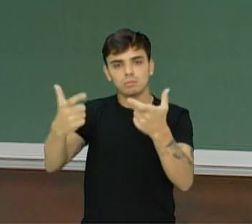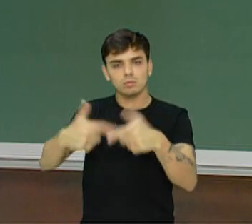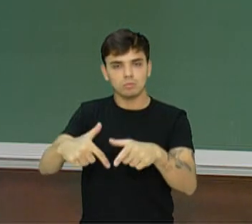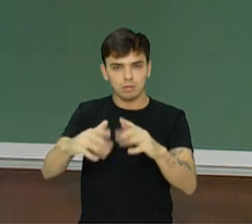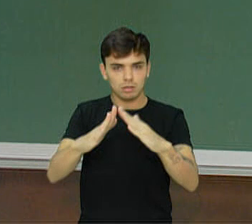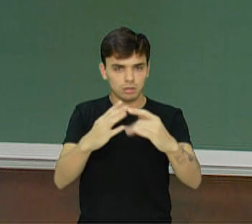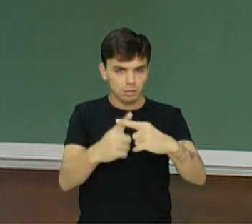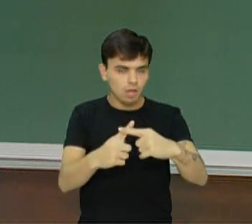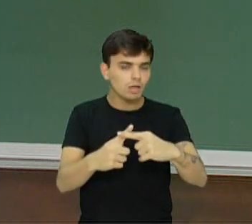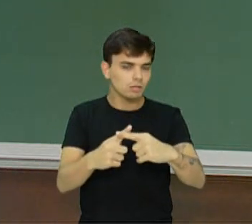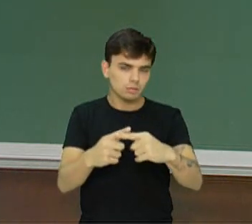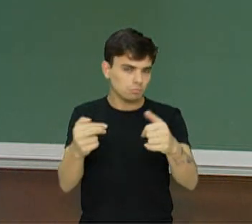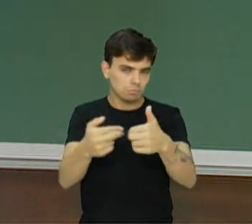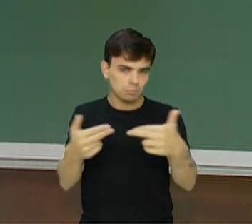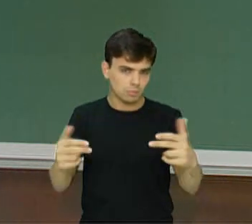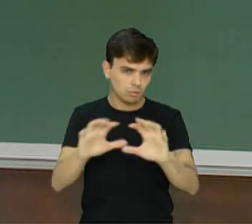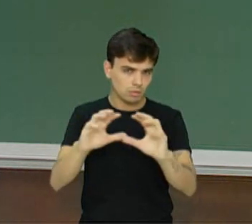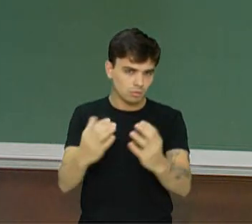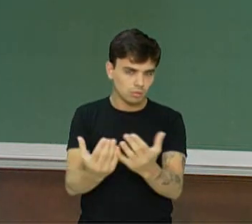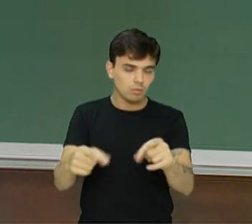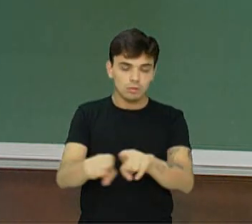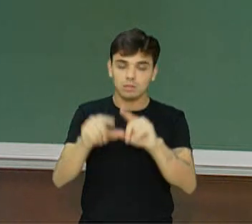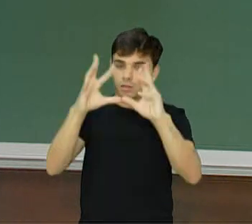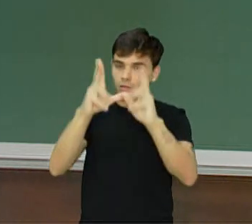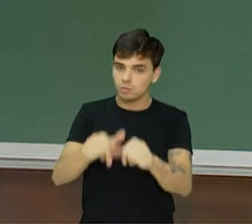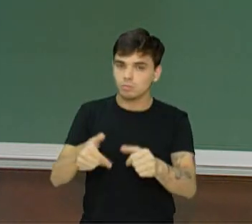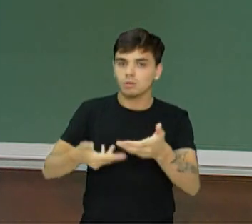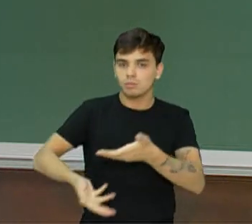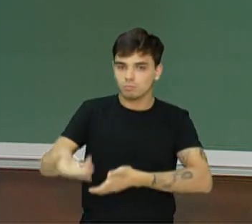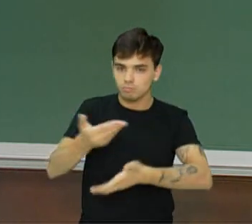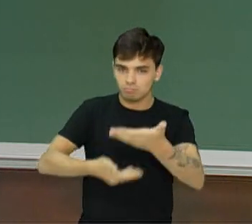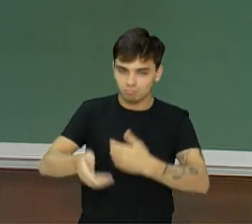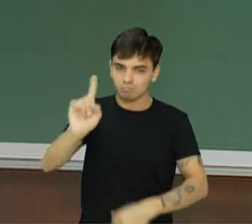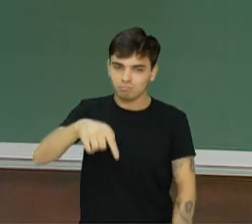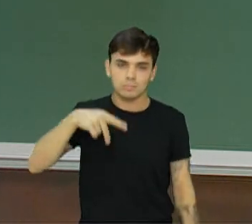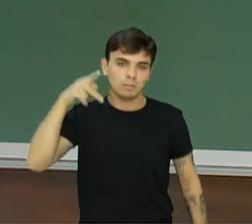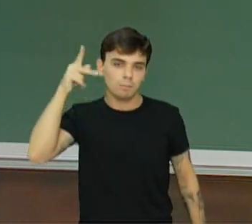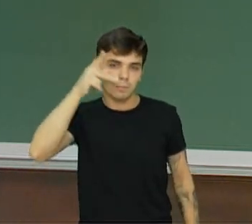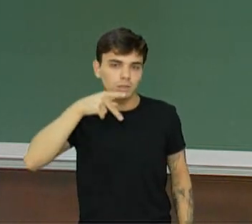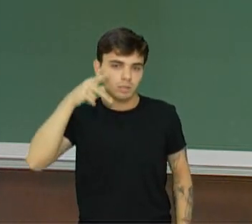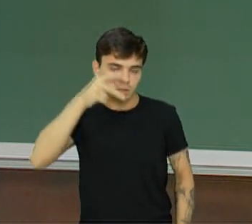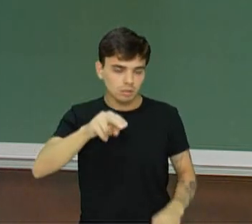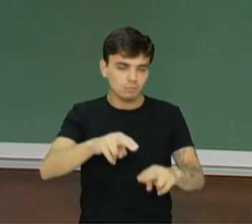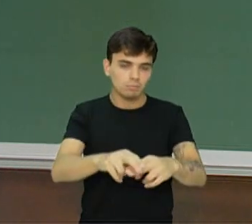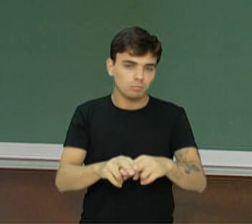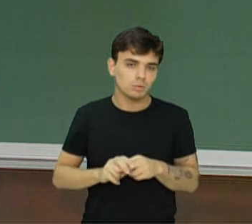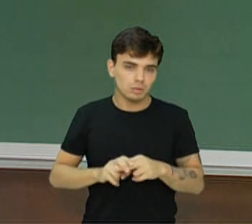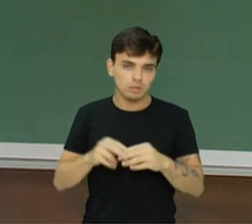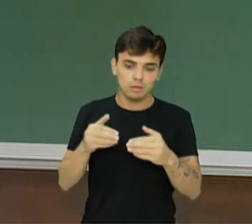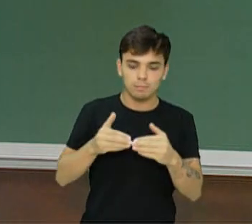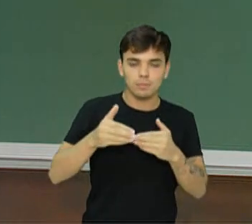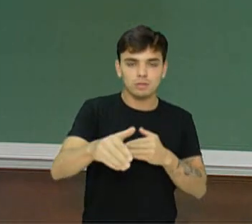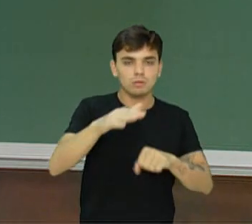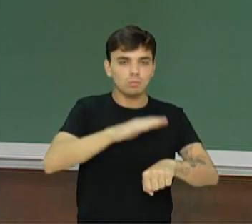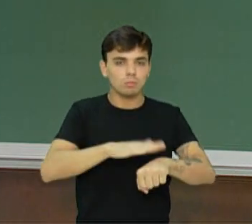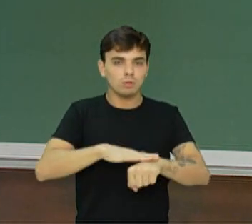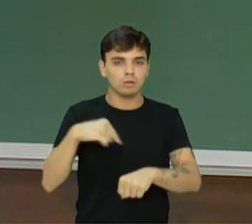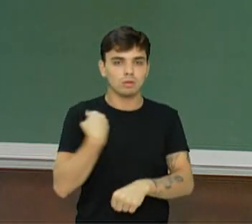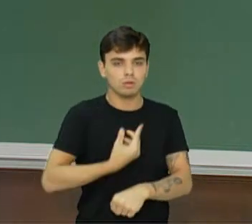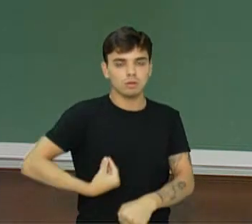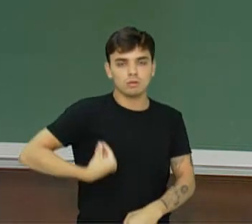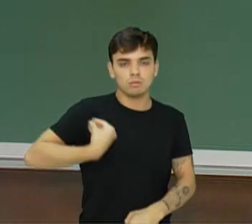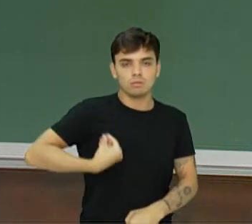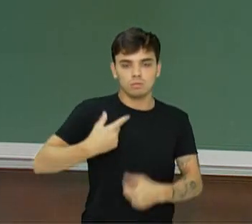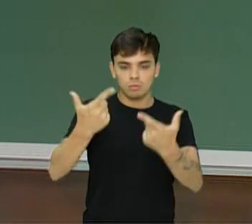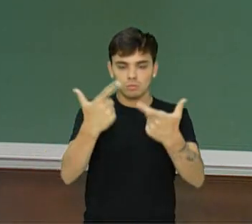culto religioso, tudo isso é participação política, tá? Então, a partir do momento que a gente convive num